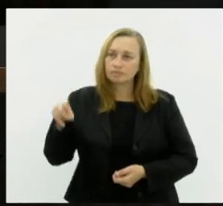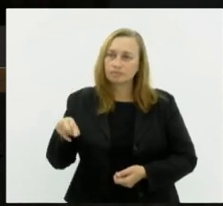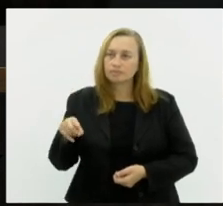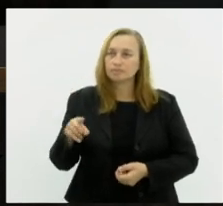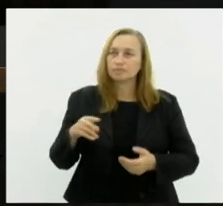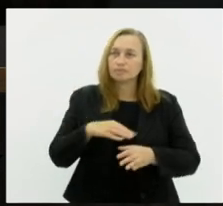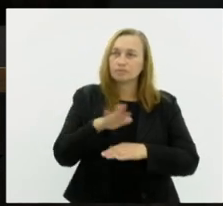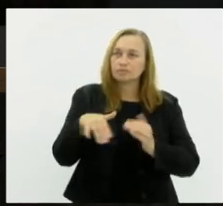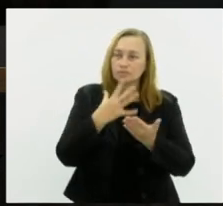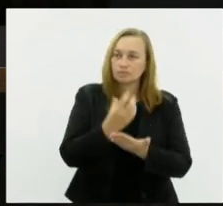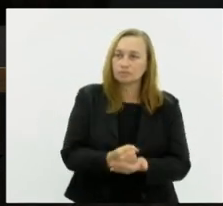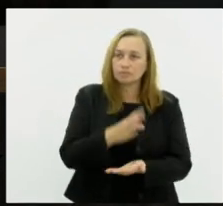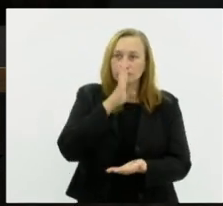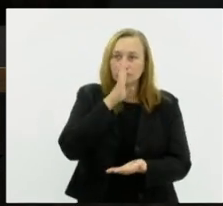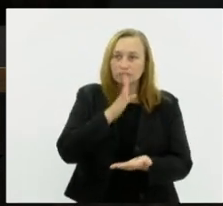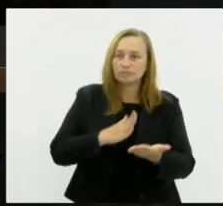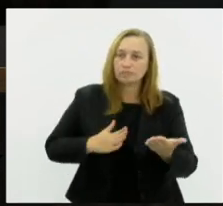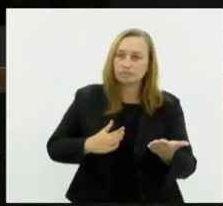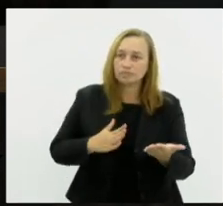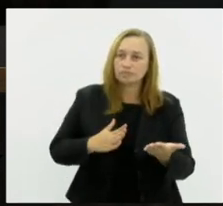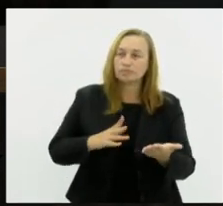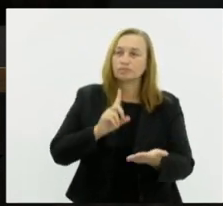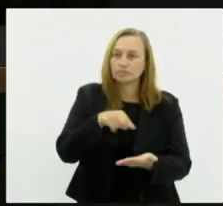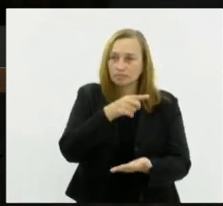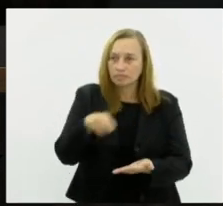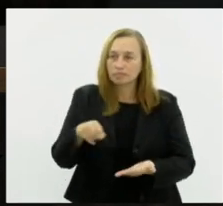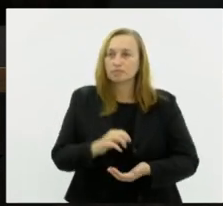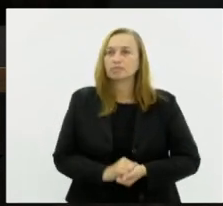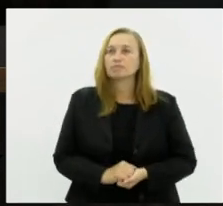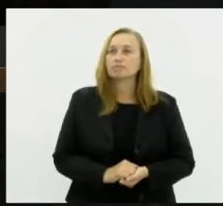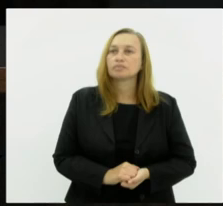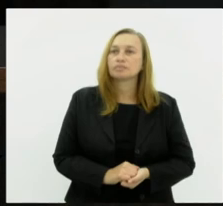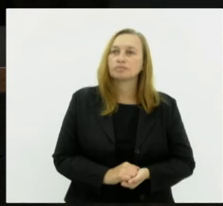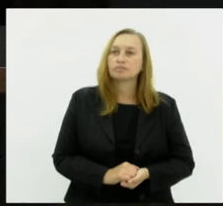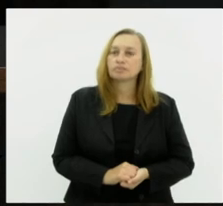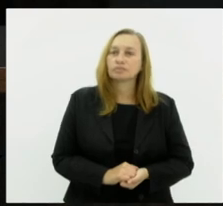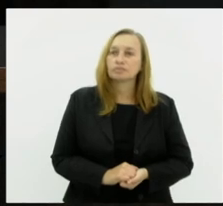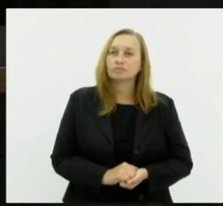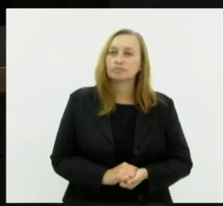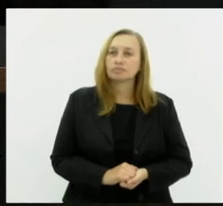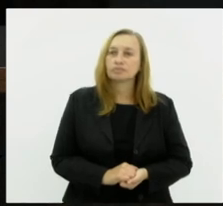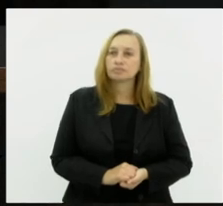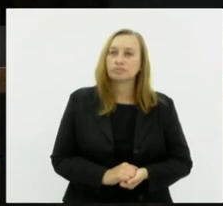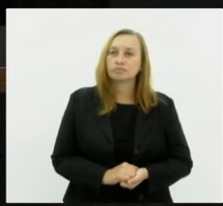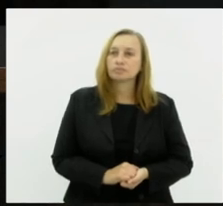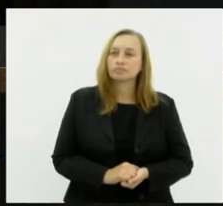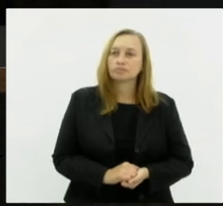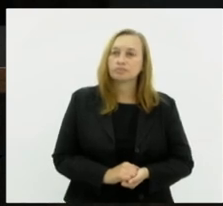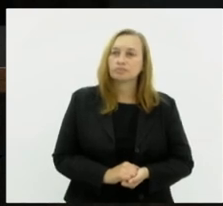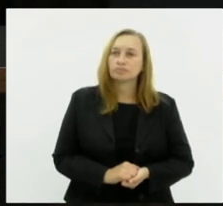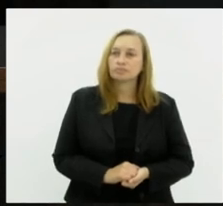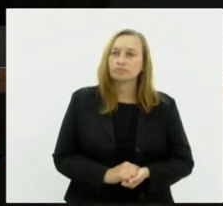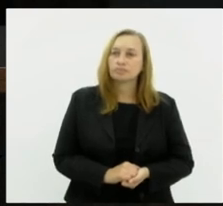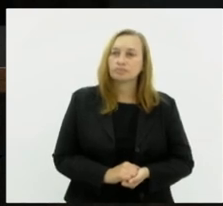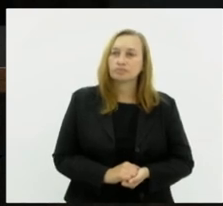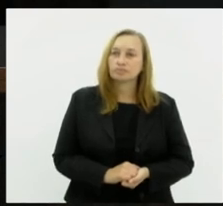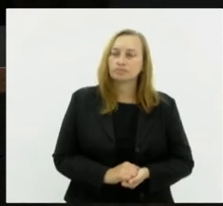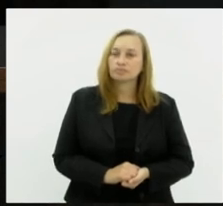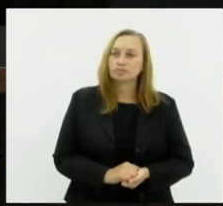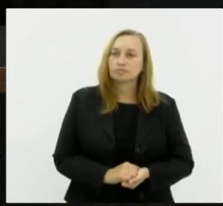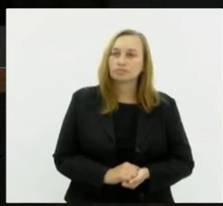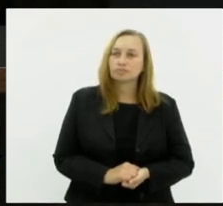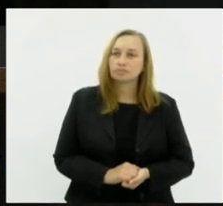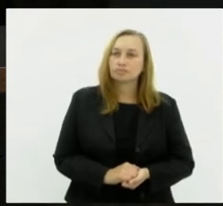aprovam, permaneçam como estão, rejeitado. O pessoal retirou seus destaques, é isso?